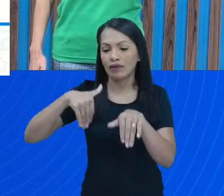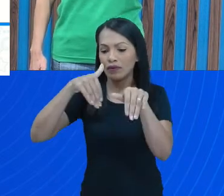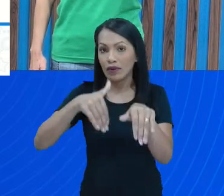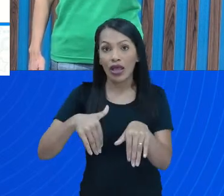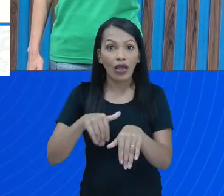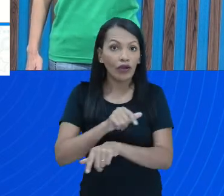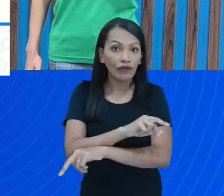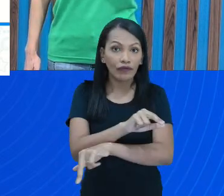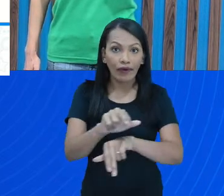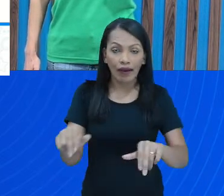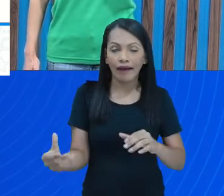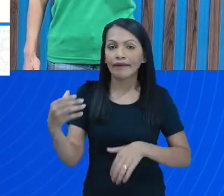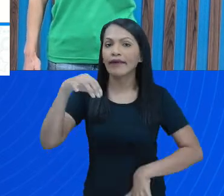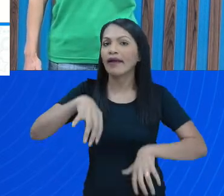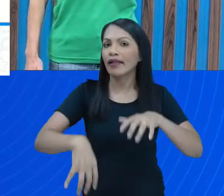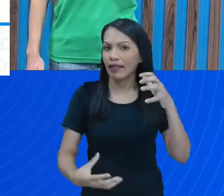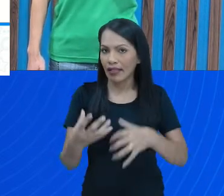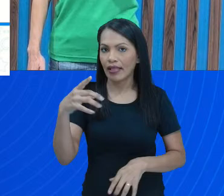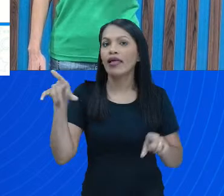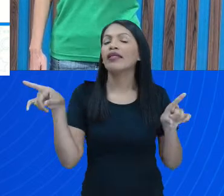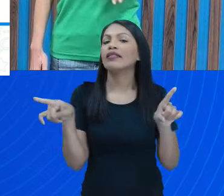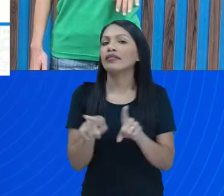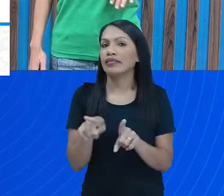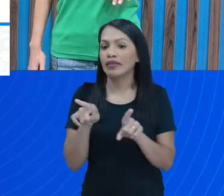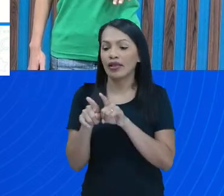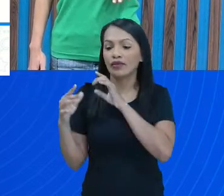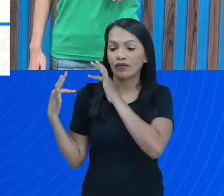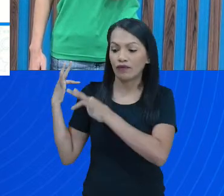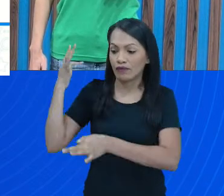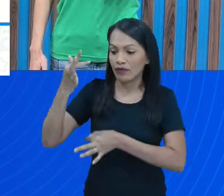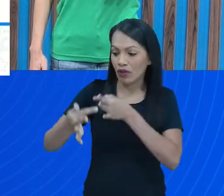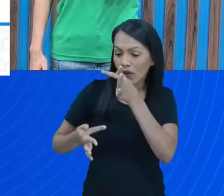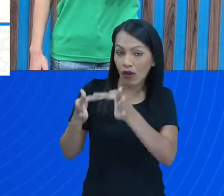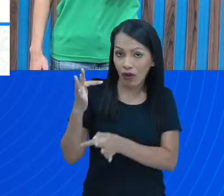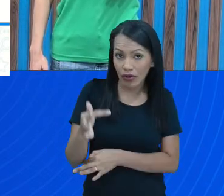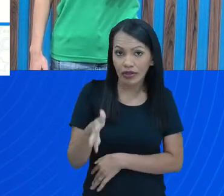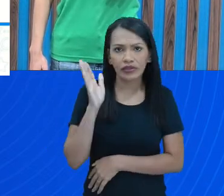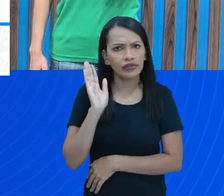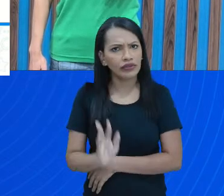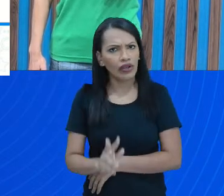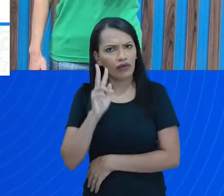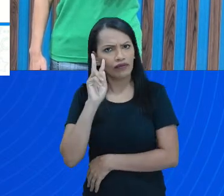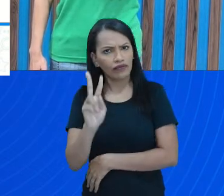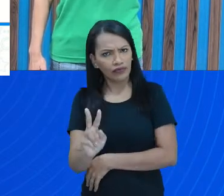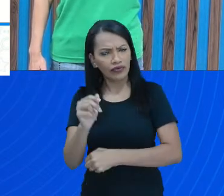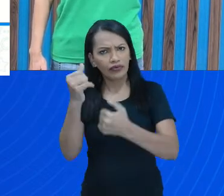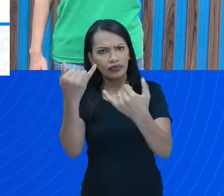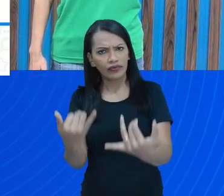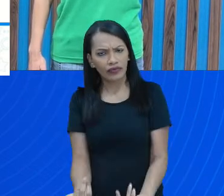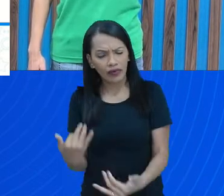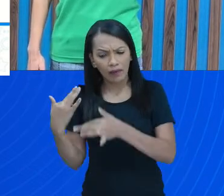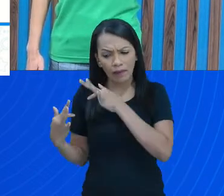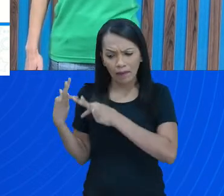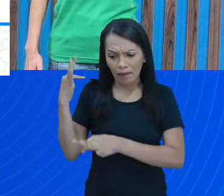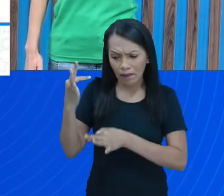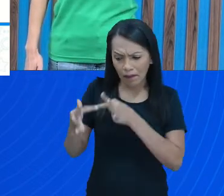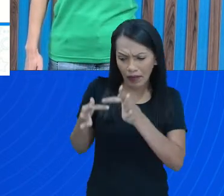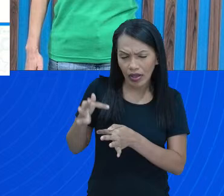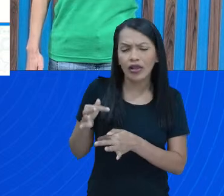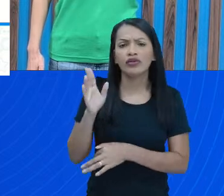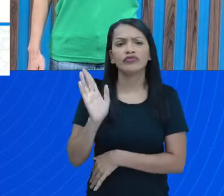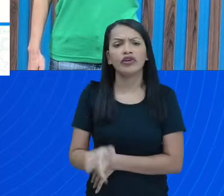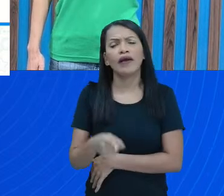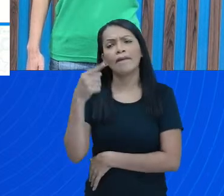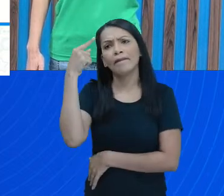que a gente tem no nosso folclore. Já ouviu falar em lendas? Já pensou o que é uma